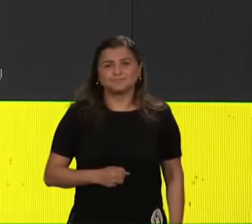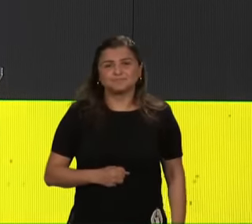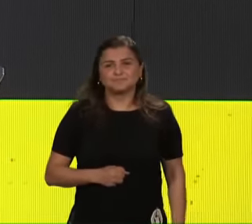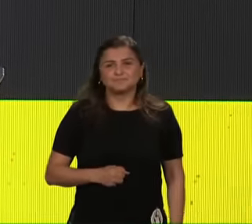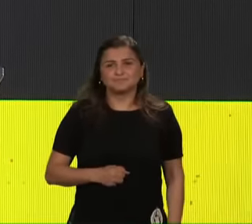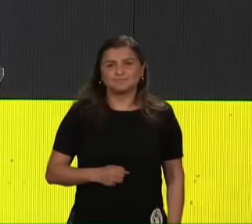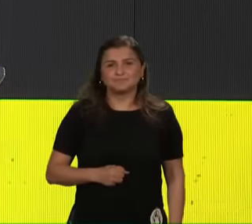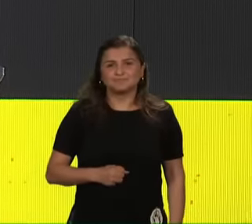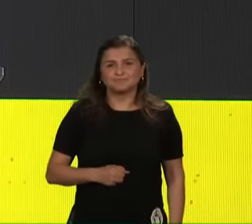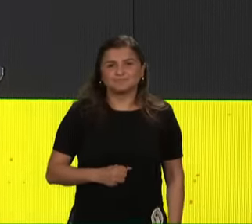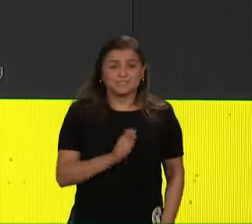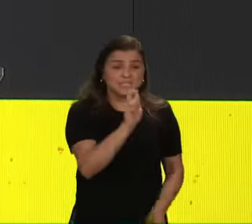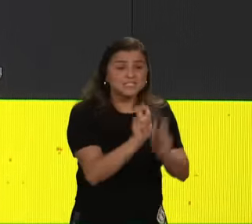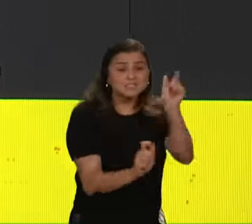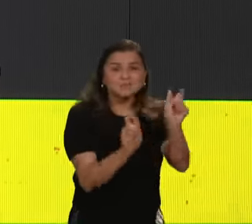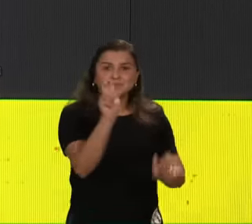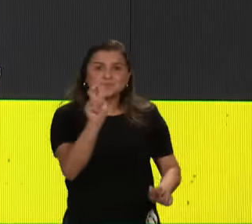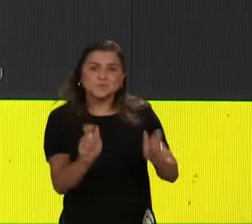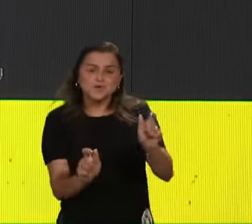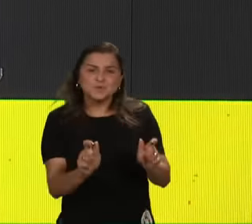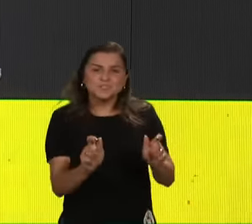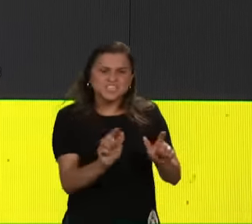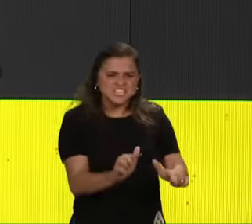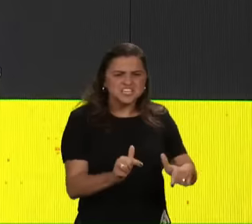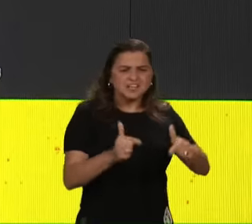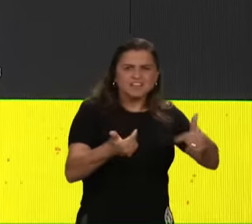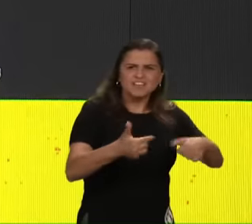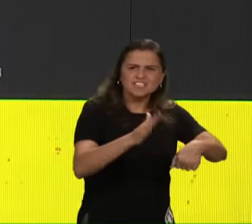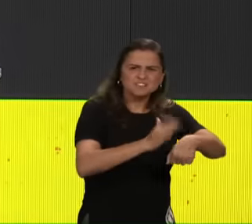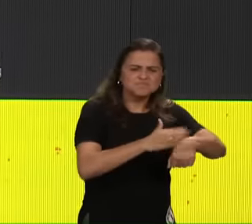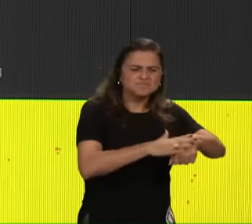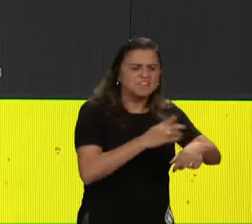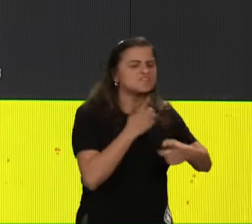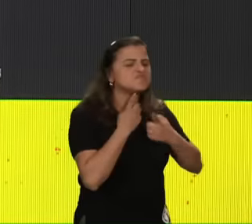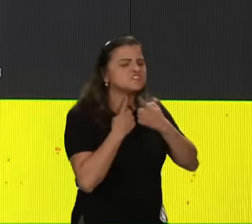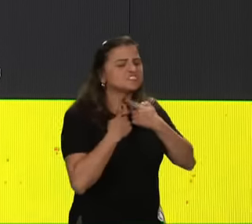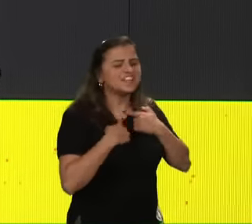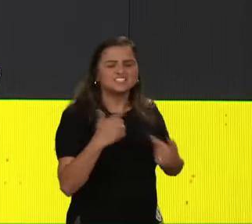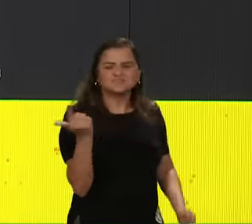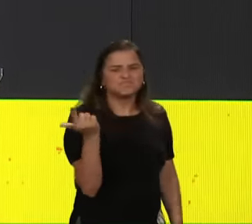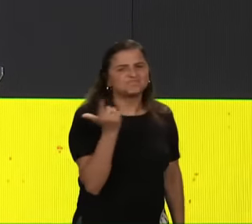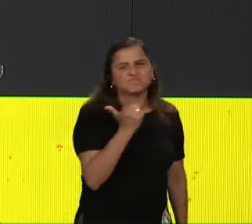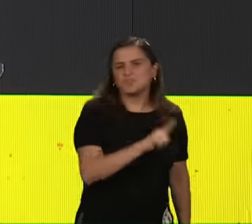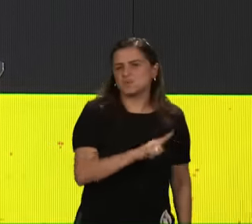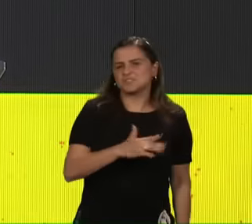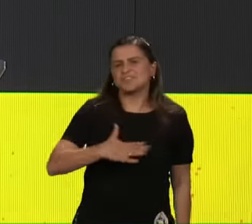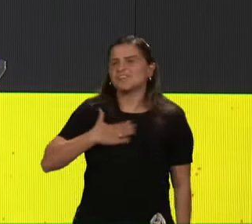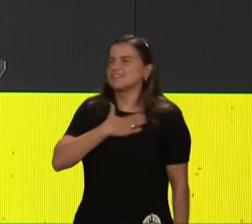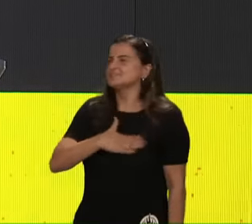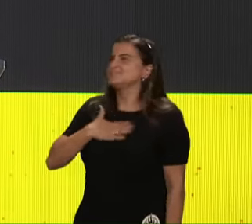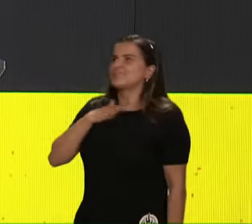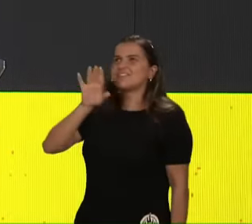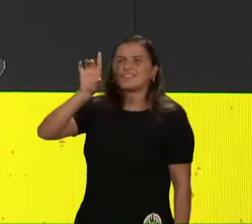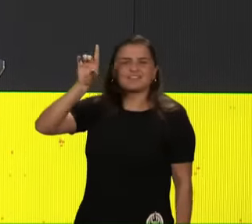Os que estão na carne não podem agradar a Deus.